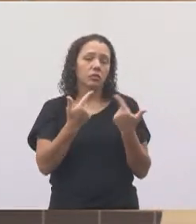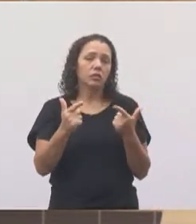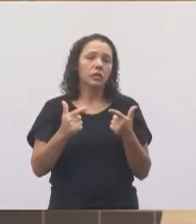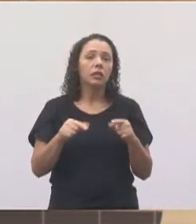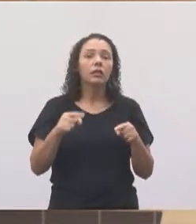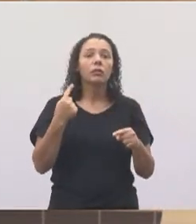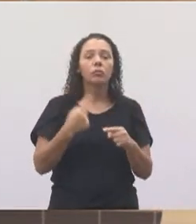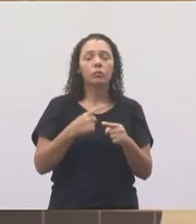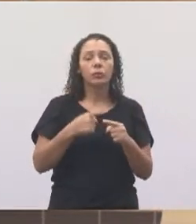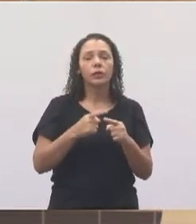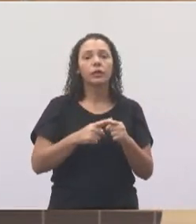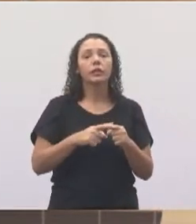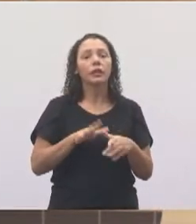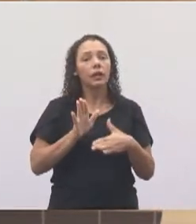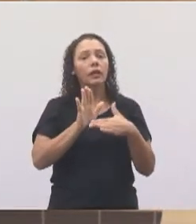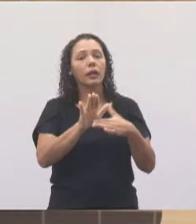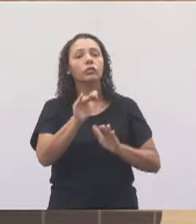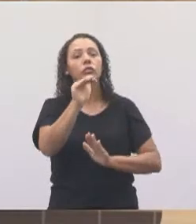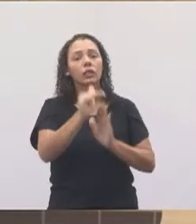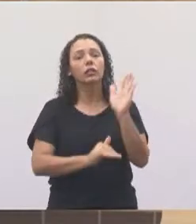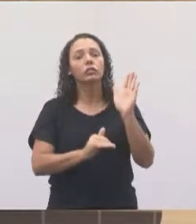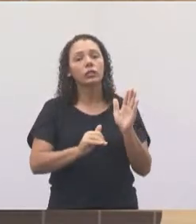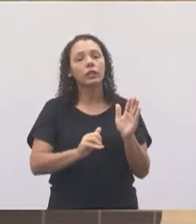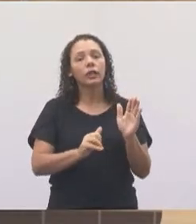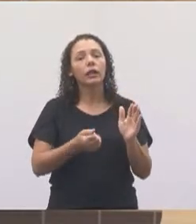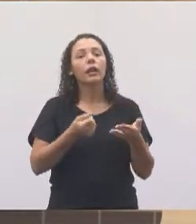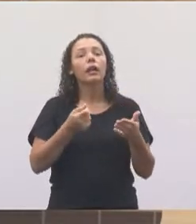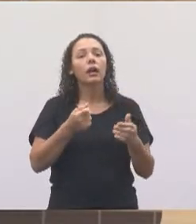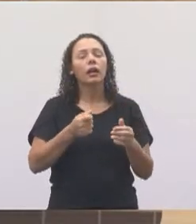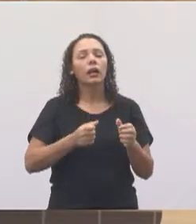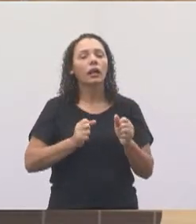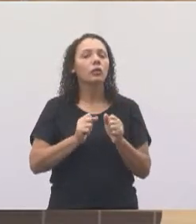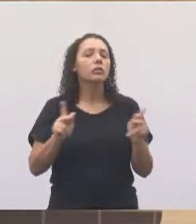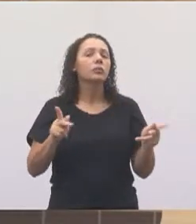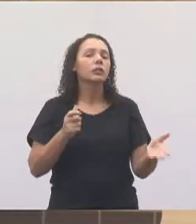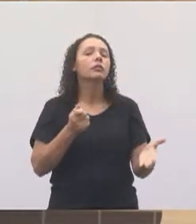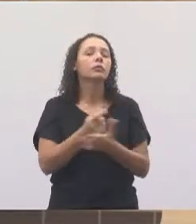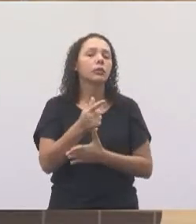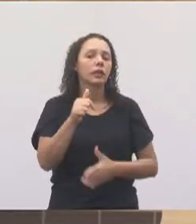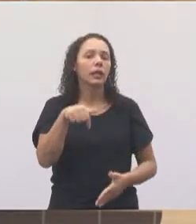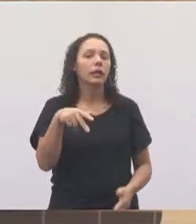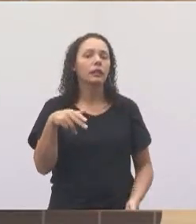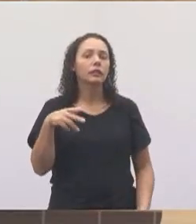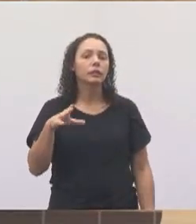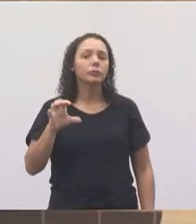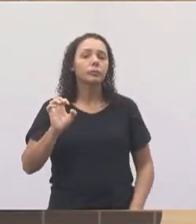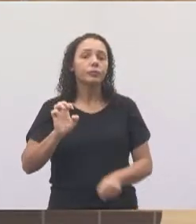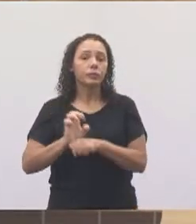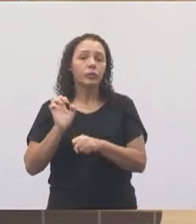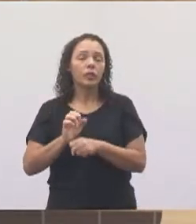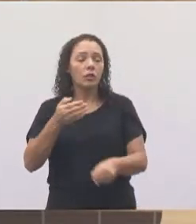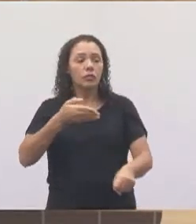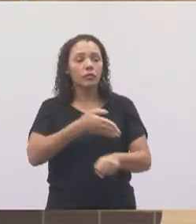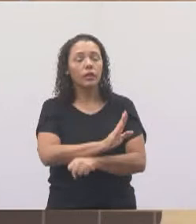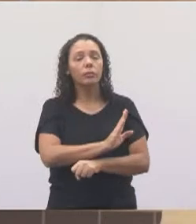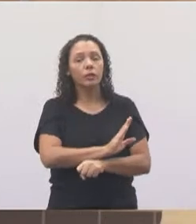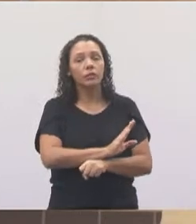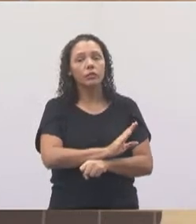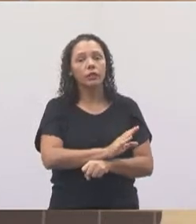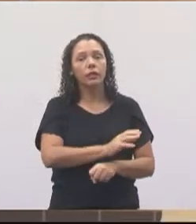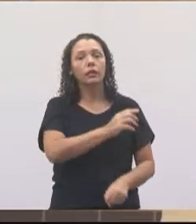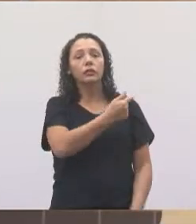a contribuição dos aposentados aqui do nosso estado. Foi aprovado na Assembleia e o